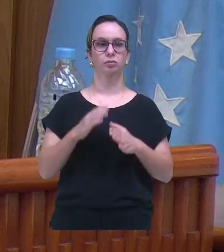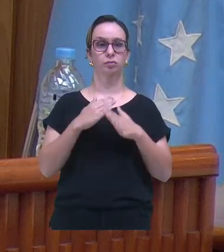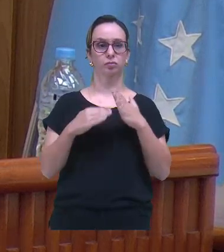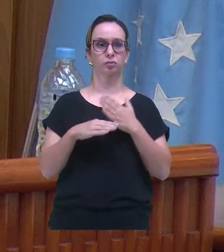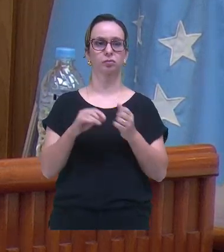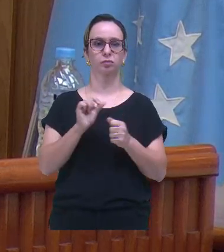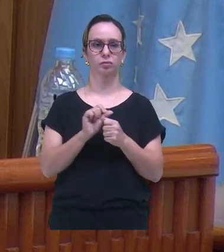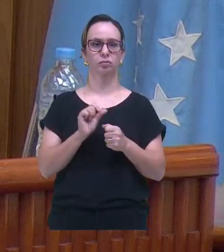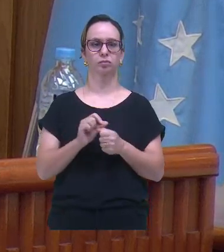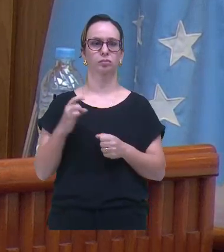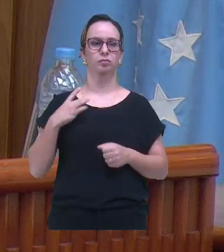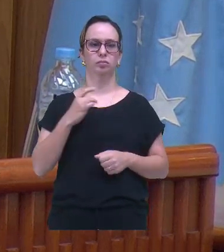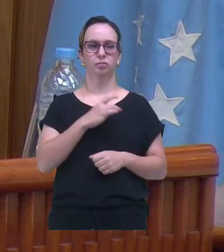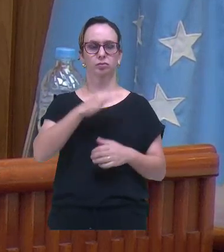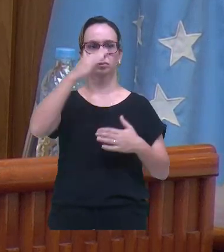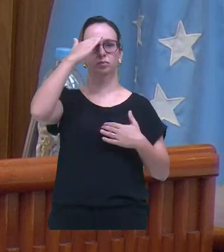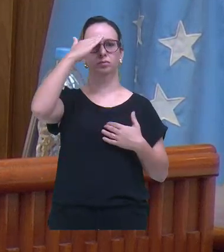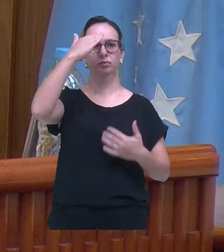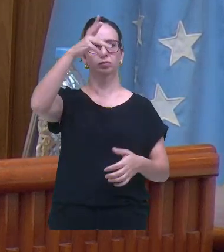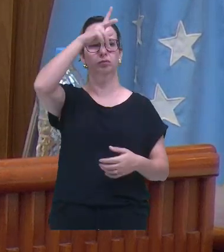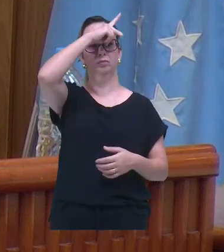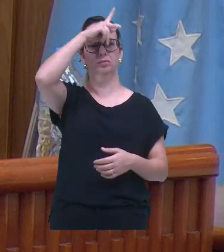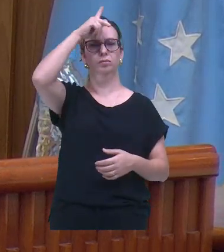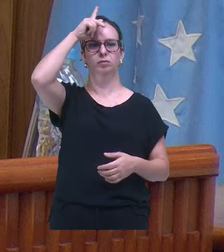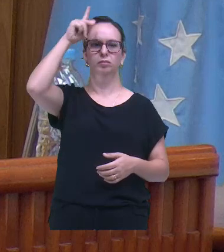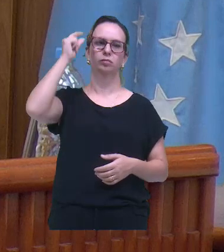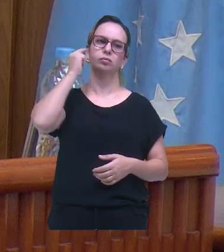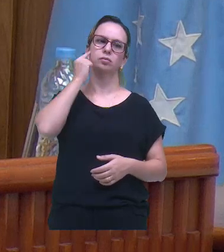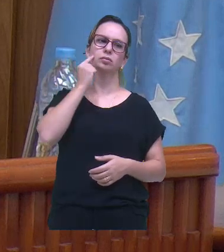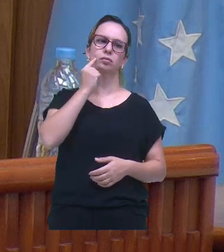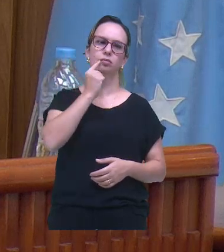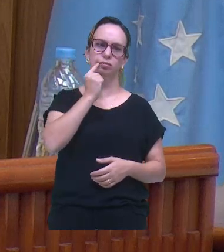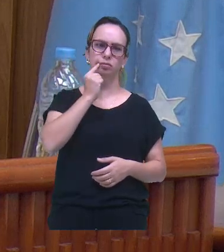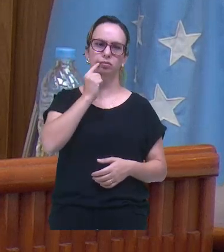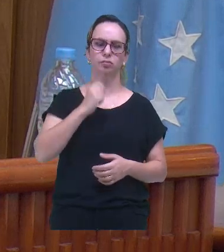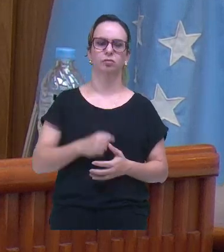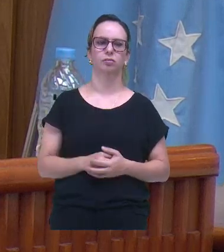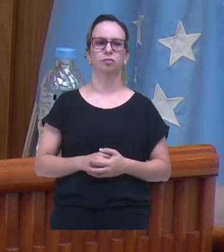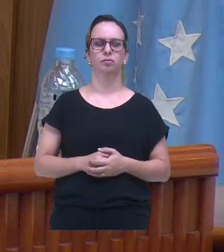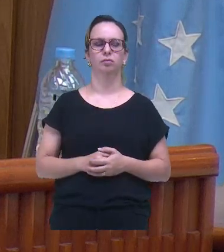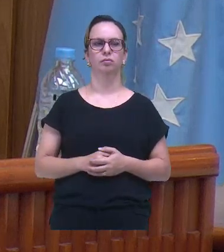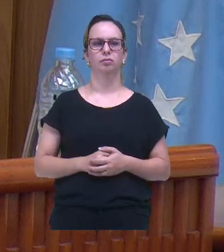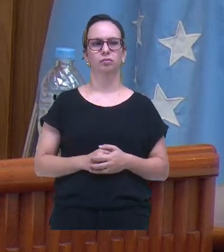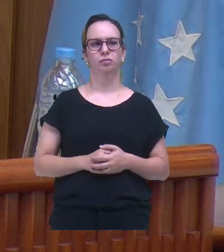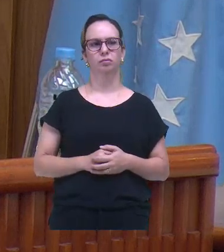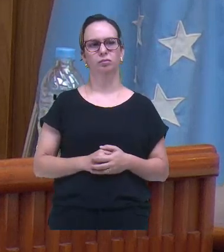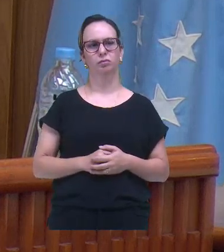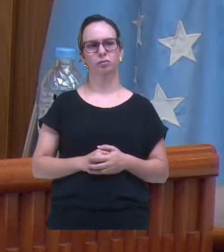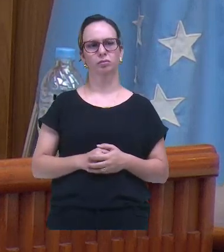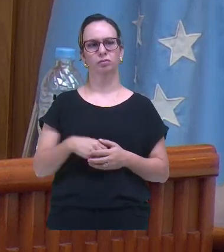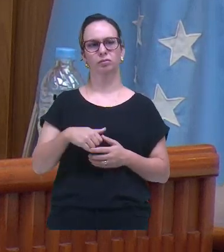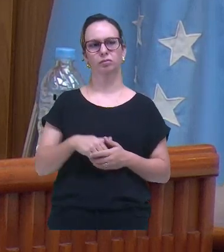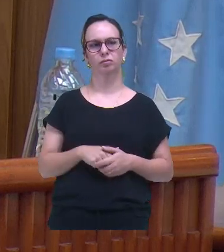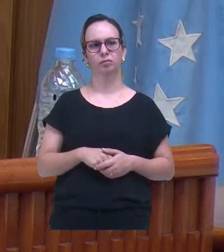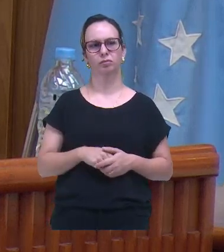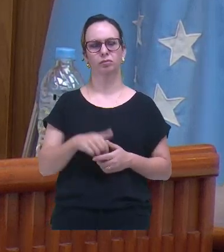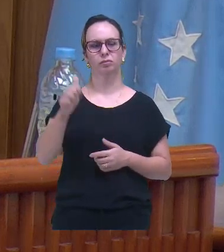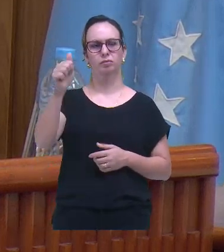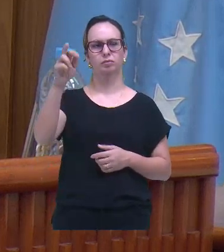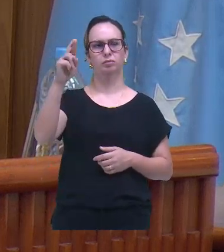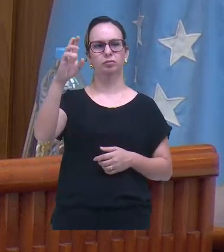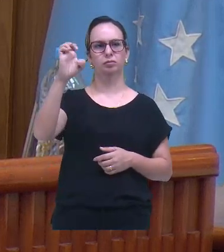Agradeço ao prefeito José Fernandes e ao vice seu Aref, que nos